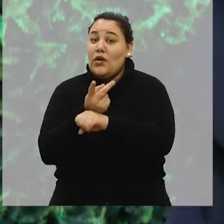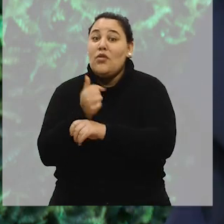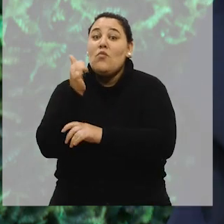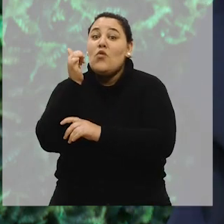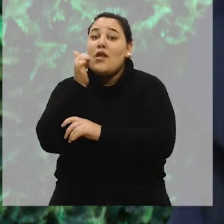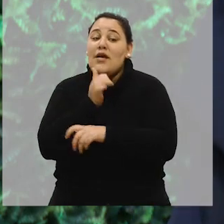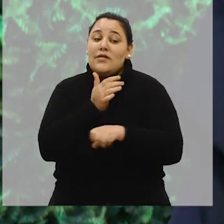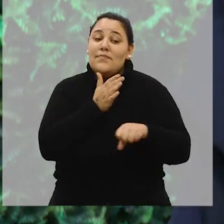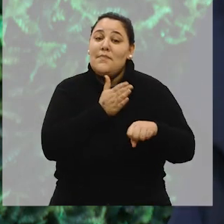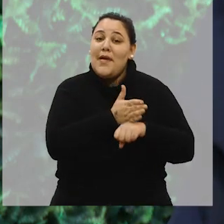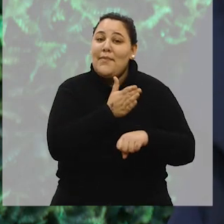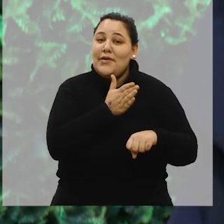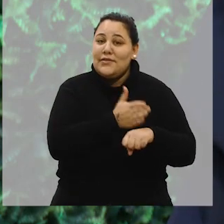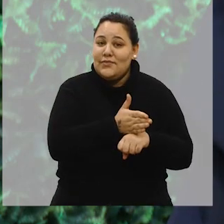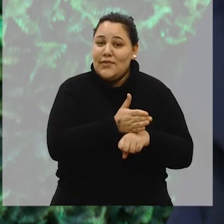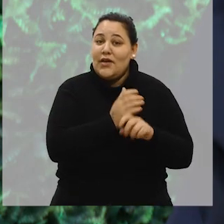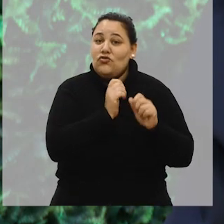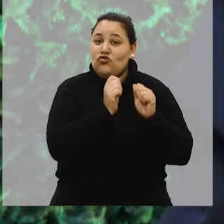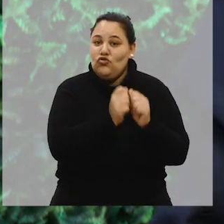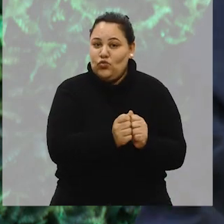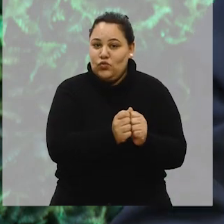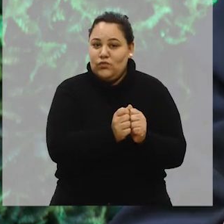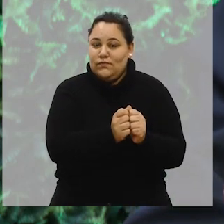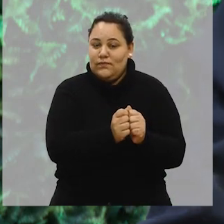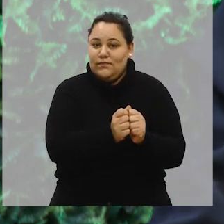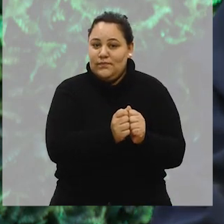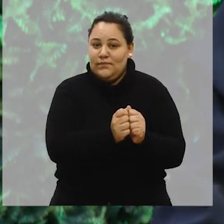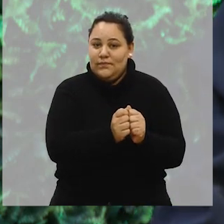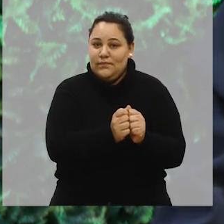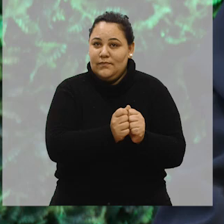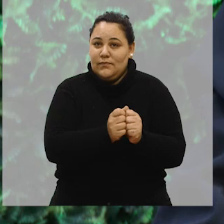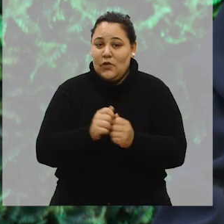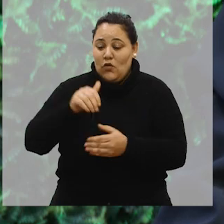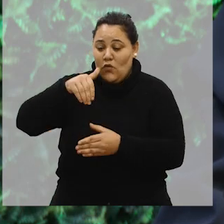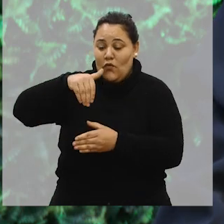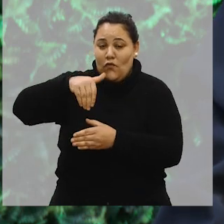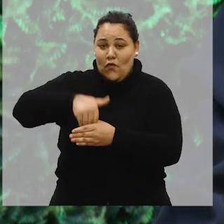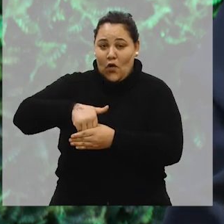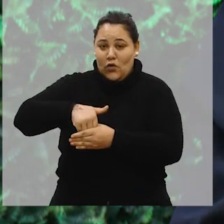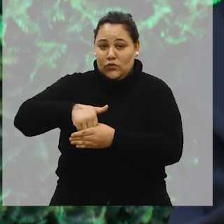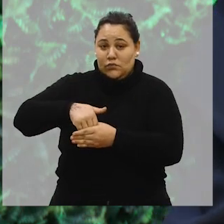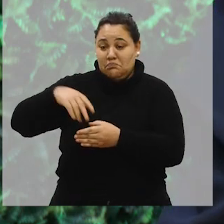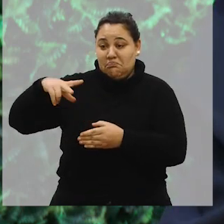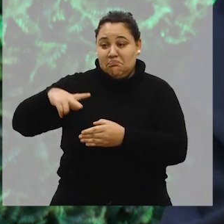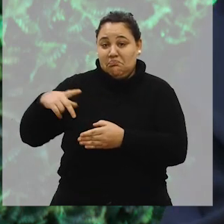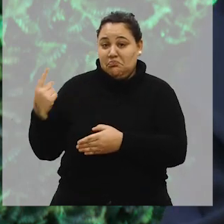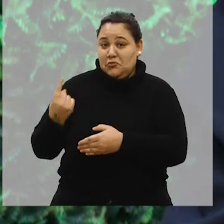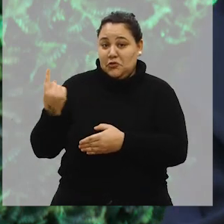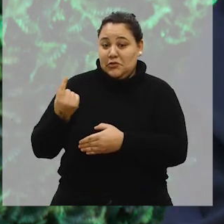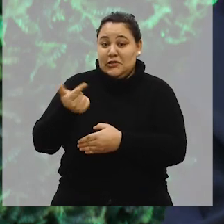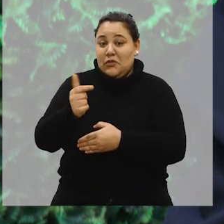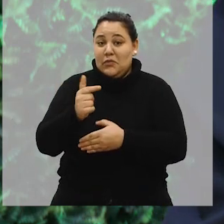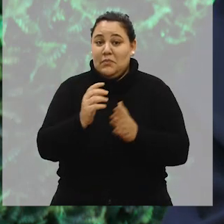sejam candidatas. O voto independente, talvez, sem partido, eu